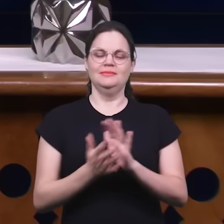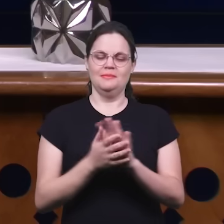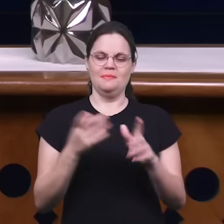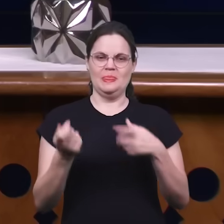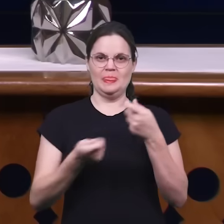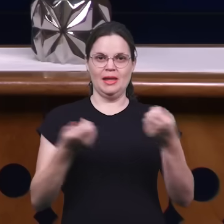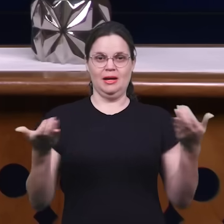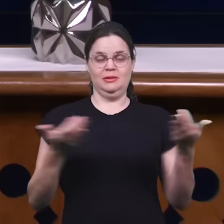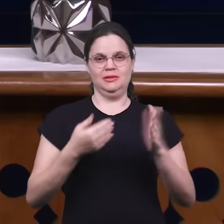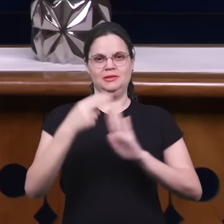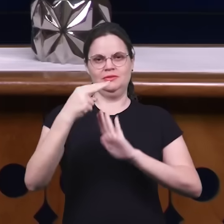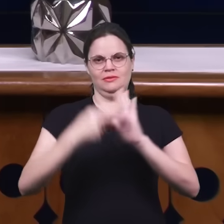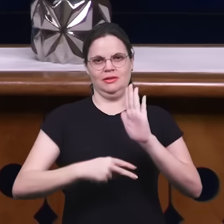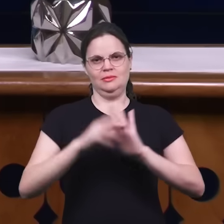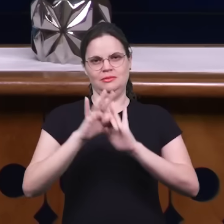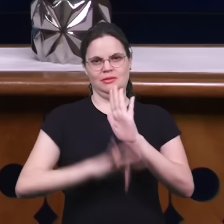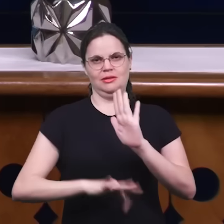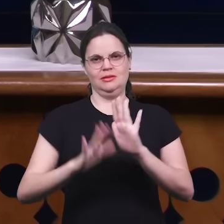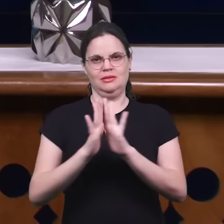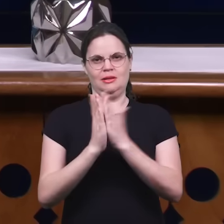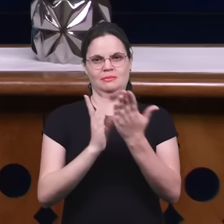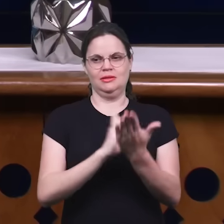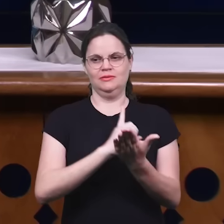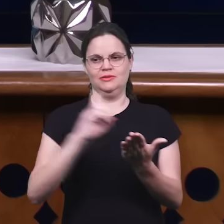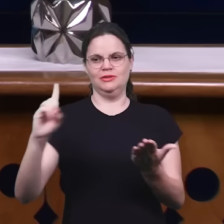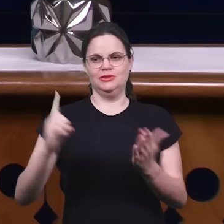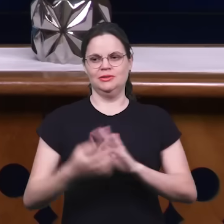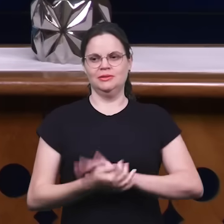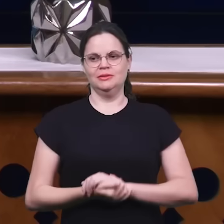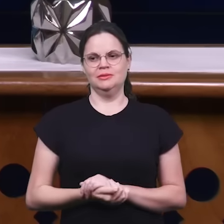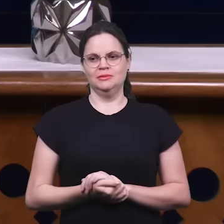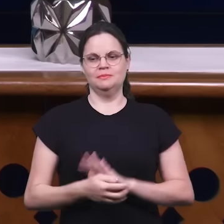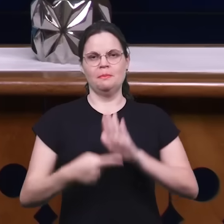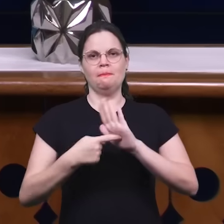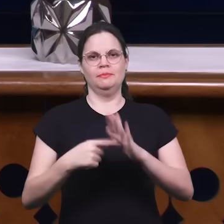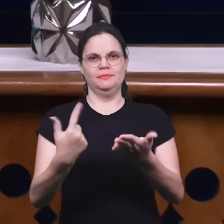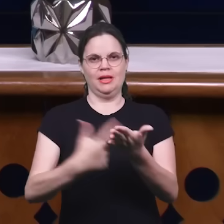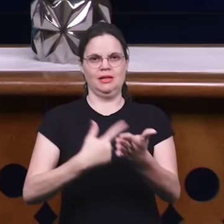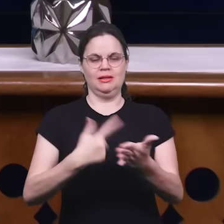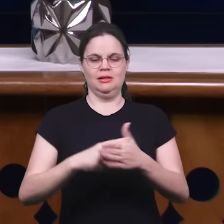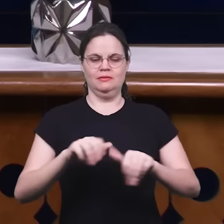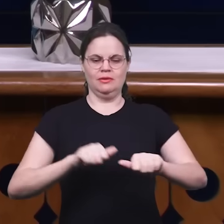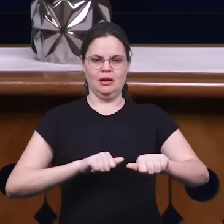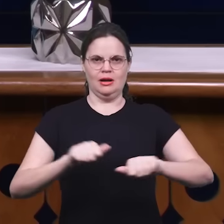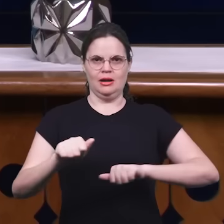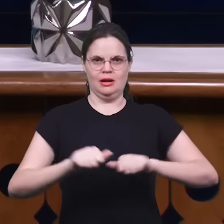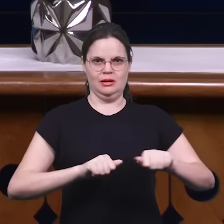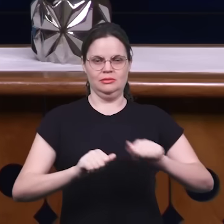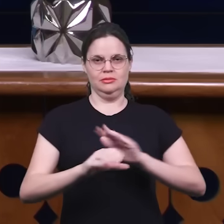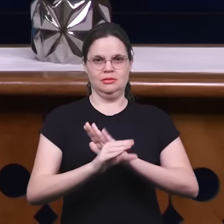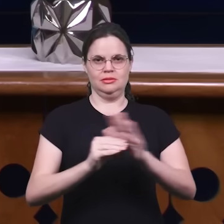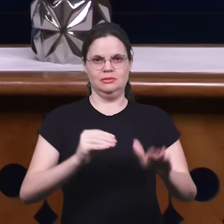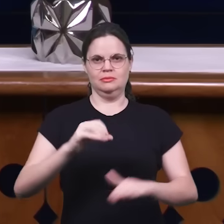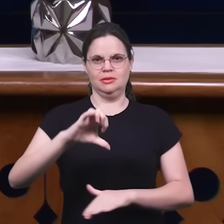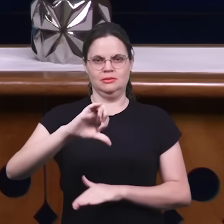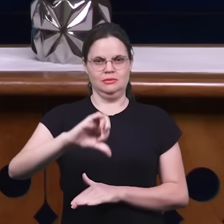Meus amados, nós iremos ler a palavra do Senhor, que está no livro de Atos dos Apóstolos, capítulo